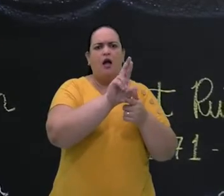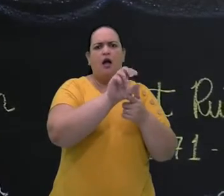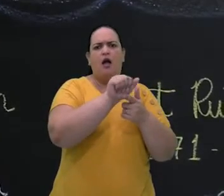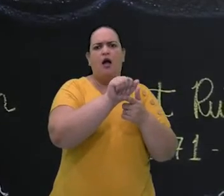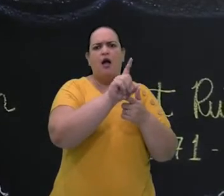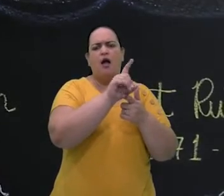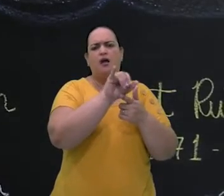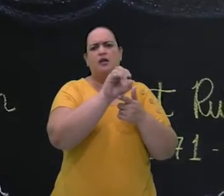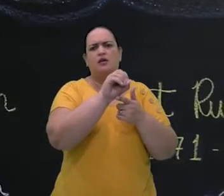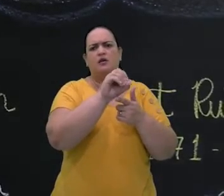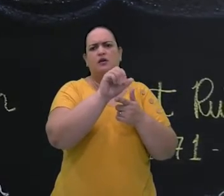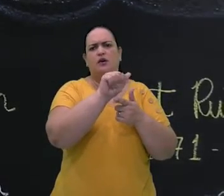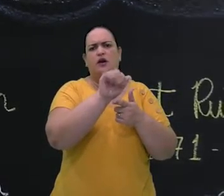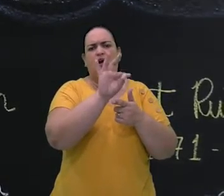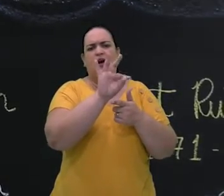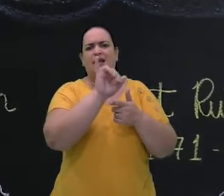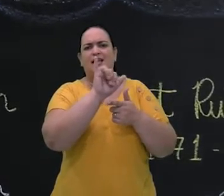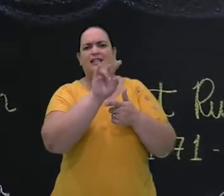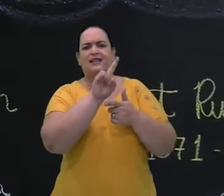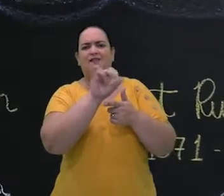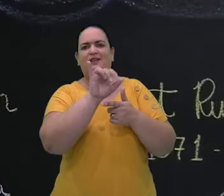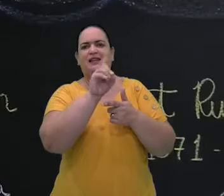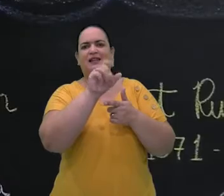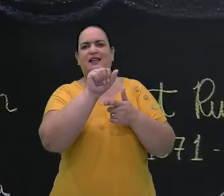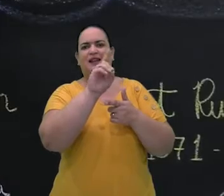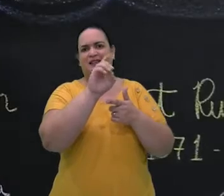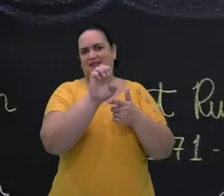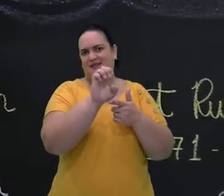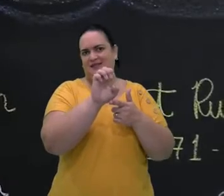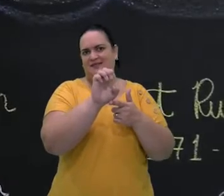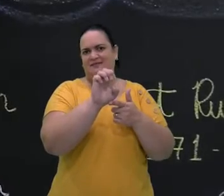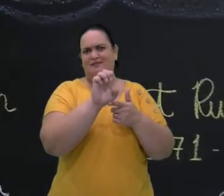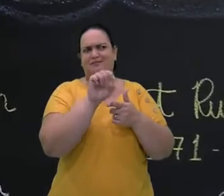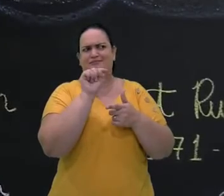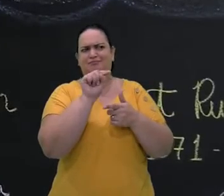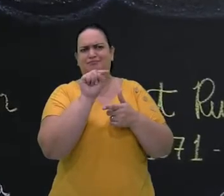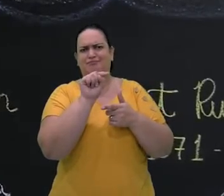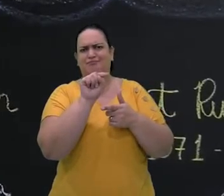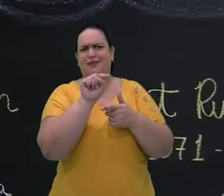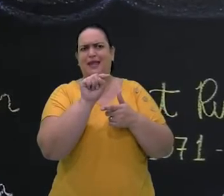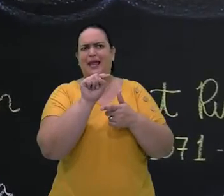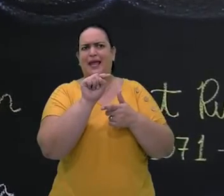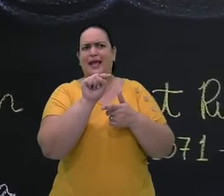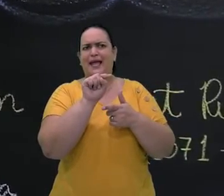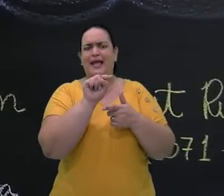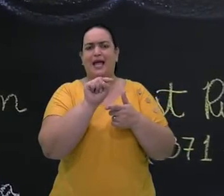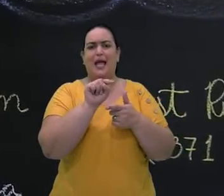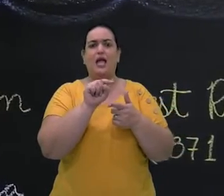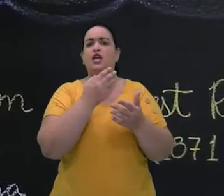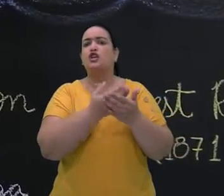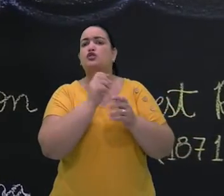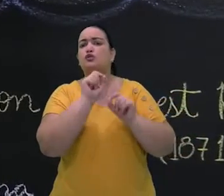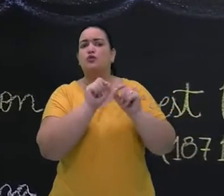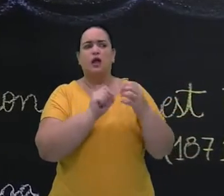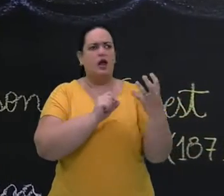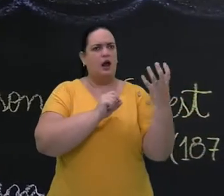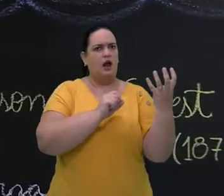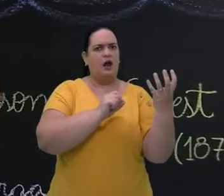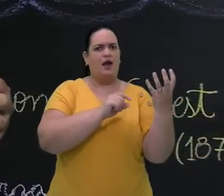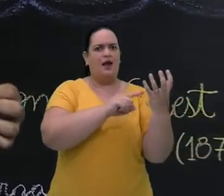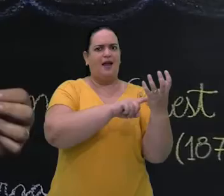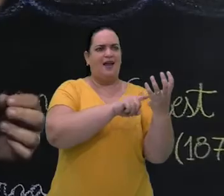radioatividade. Quero deixar aqui claro para vocês, bem resumidamente, que a radioatividade a gente vai estudar o fenômeno